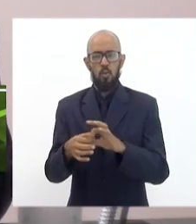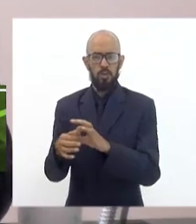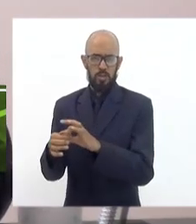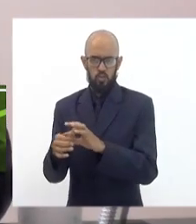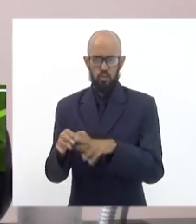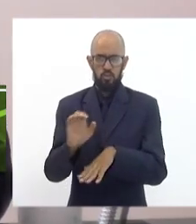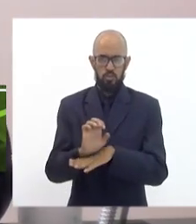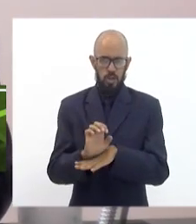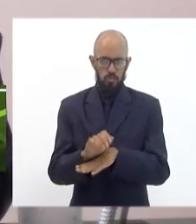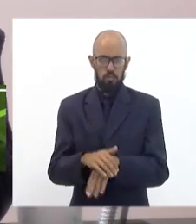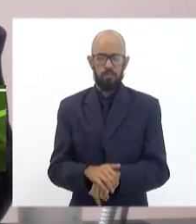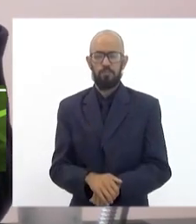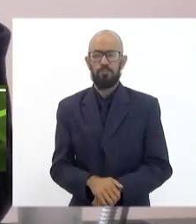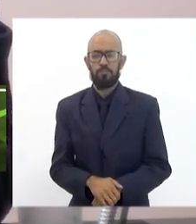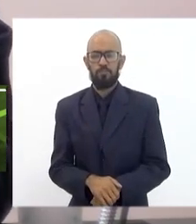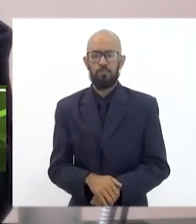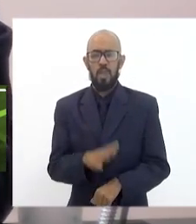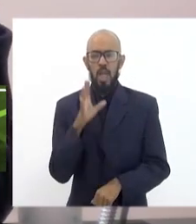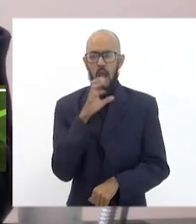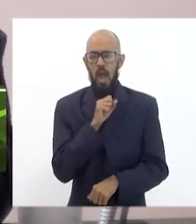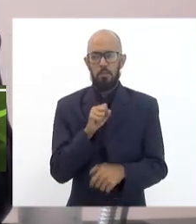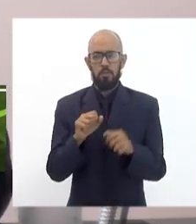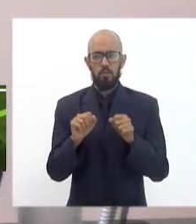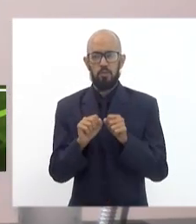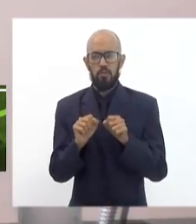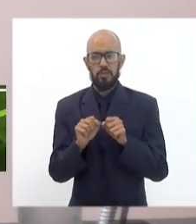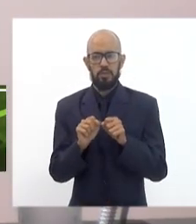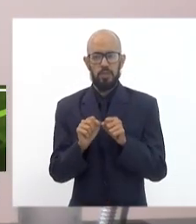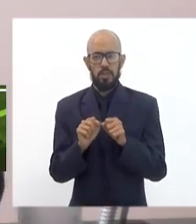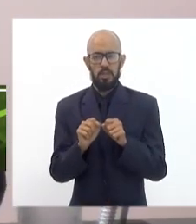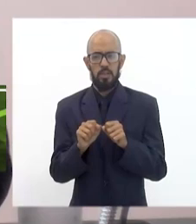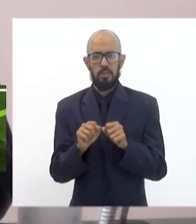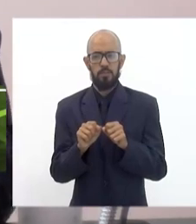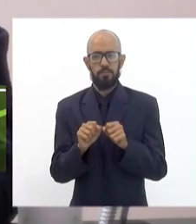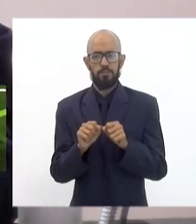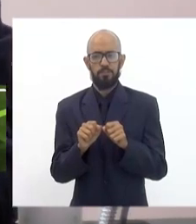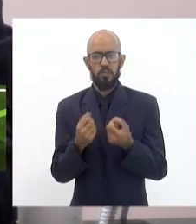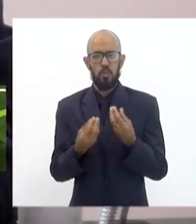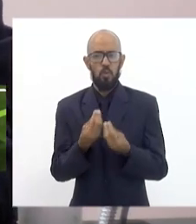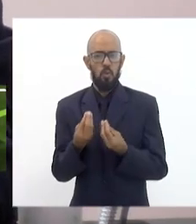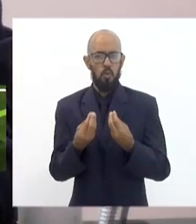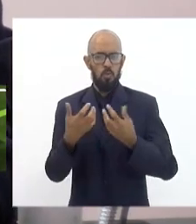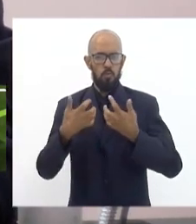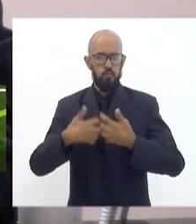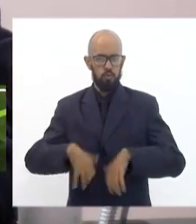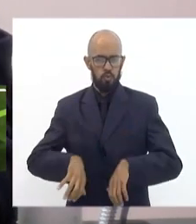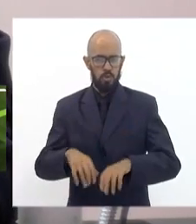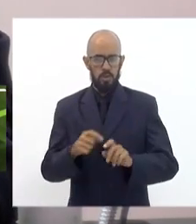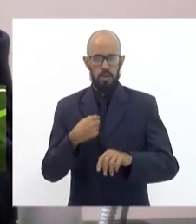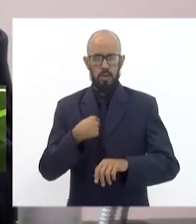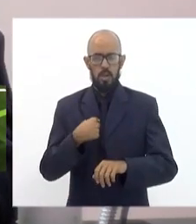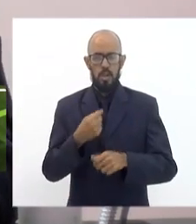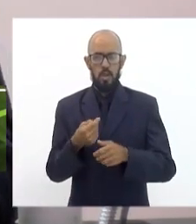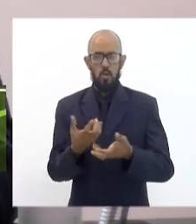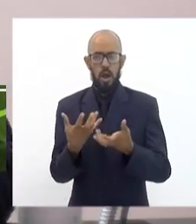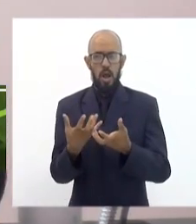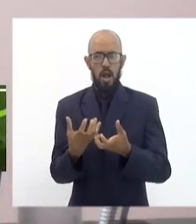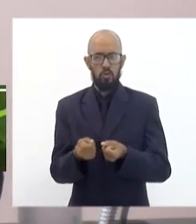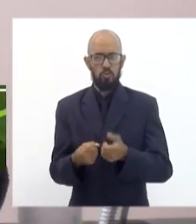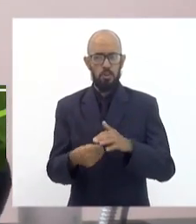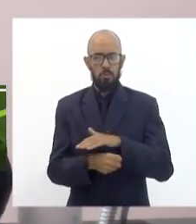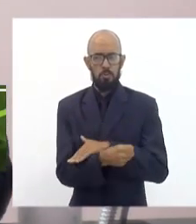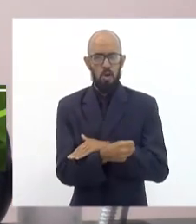Deixa eu fazer aqui rapidamente para a gente ser um pouco prático como é que tá como é que funciona eu assumi a secretaria em julho fim do ano